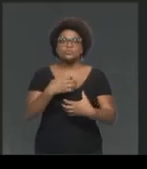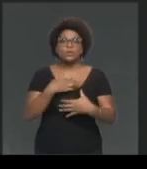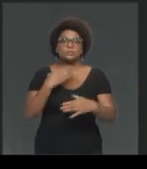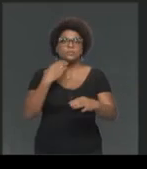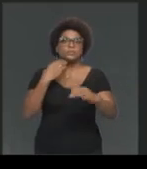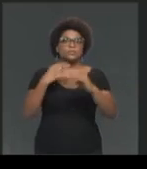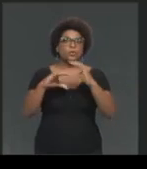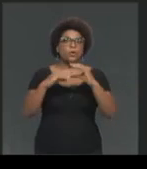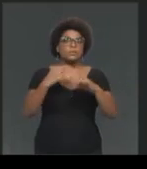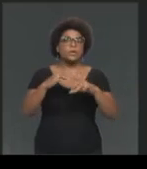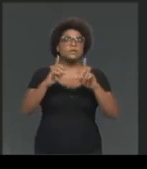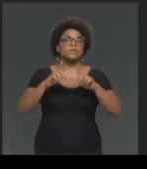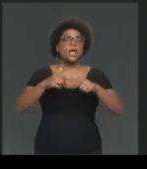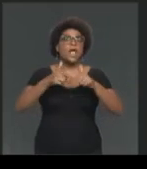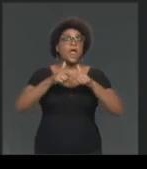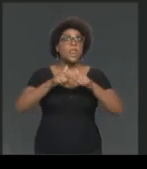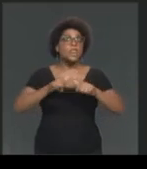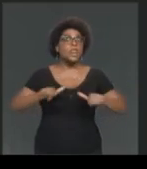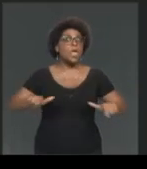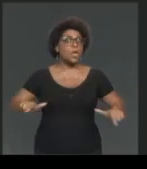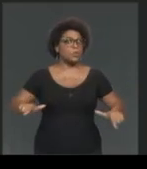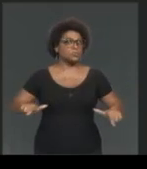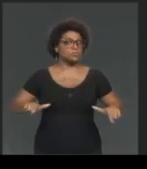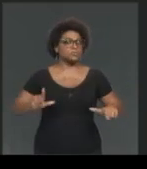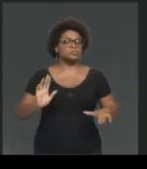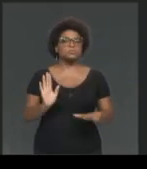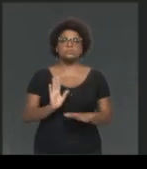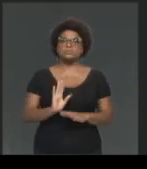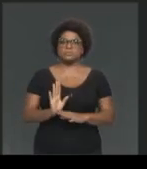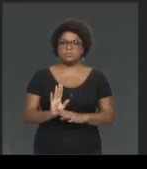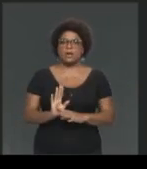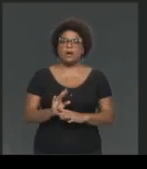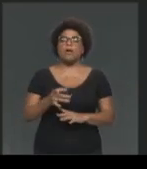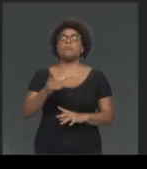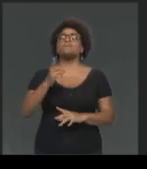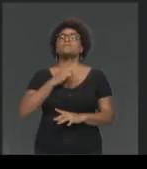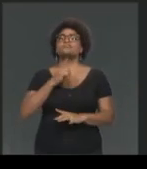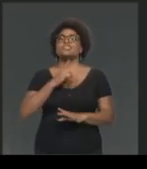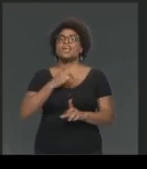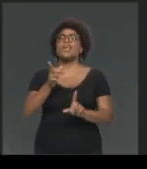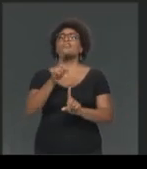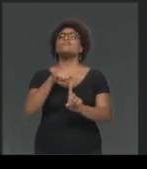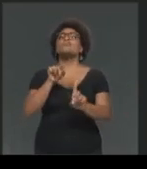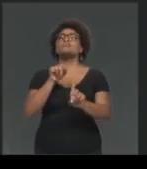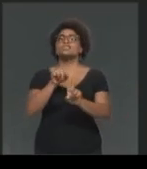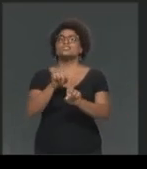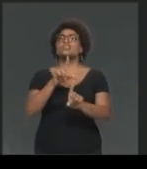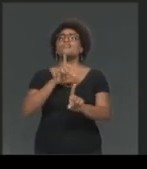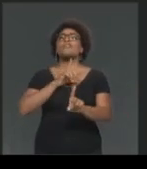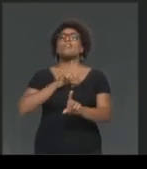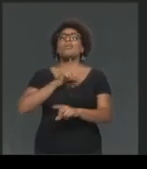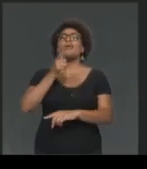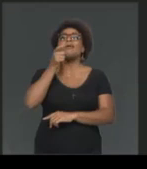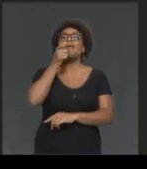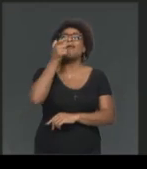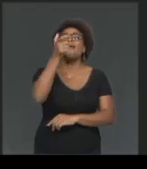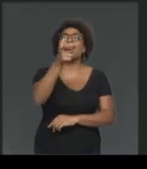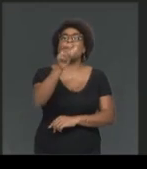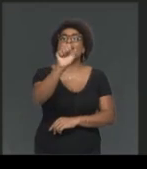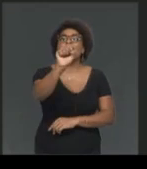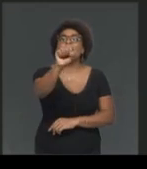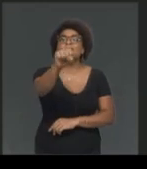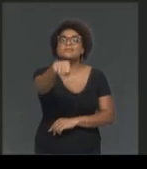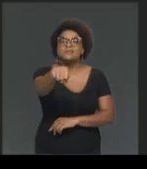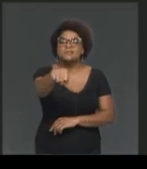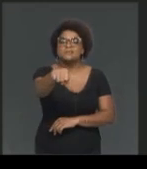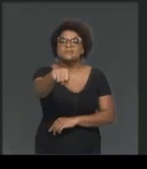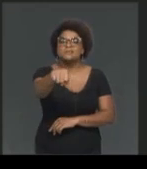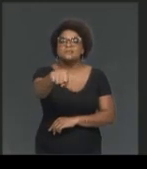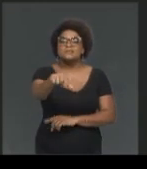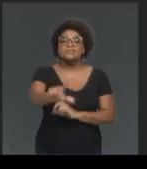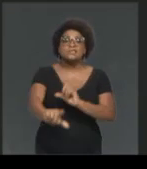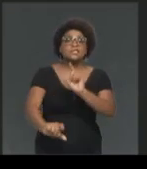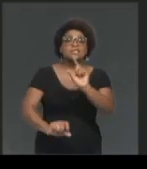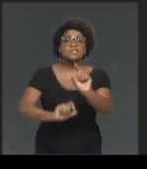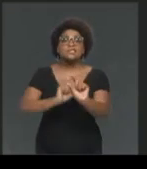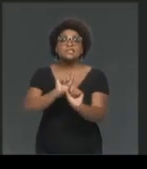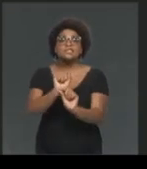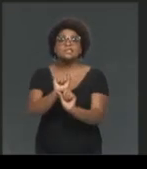neutro, nenhum meio de comunicação é isento de interesses, né? E que esses